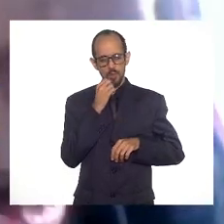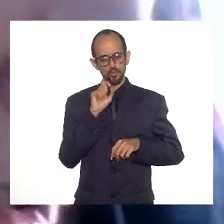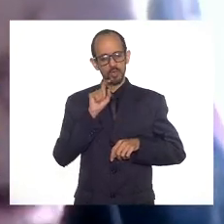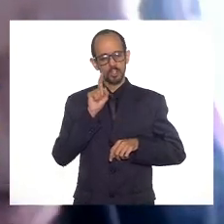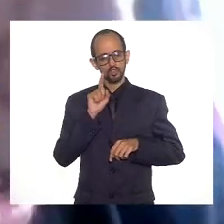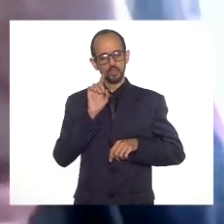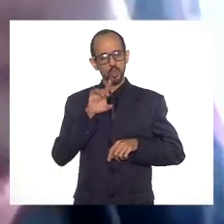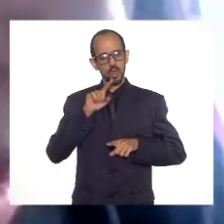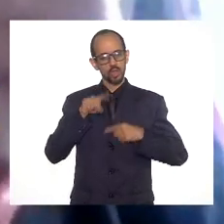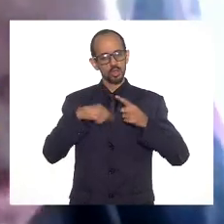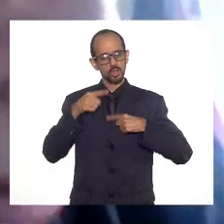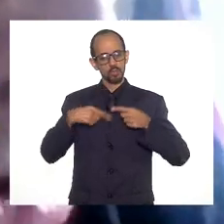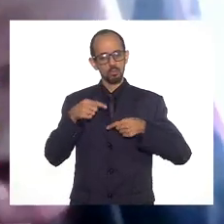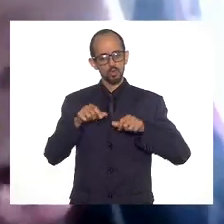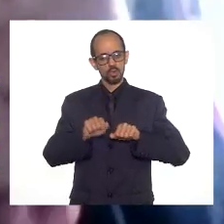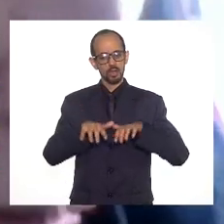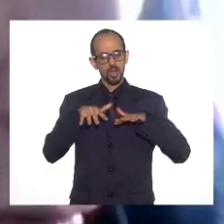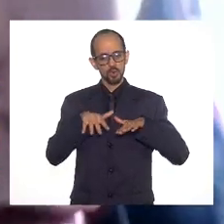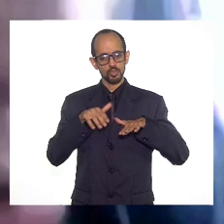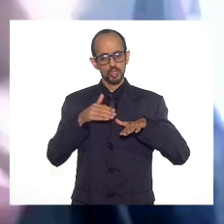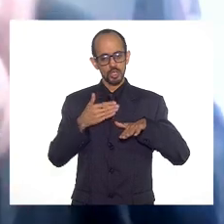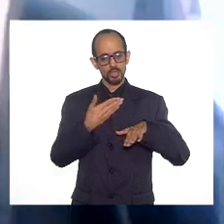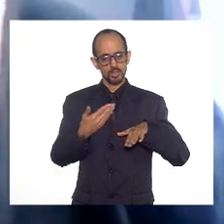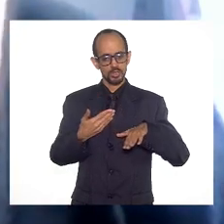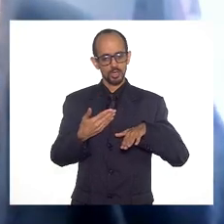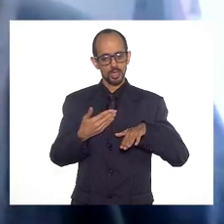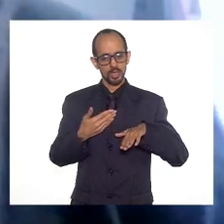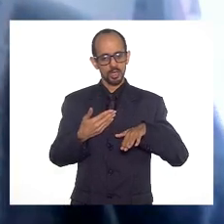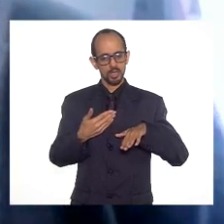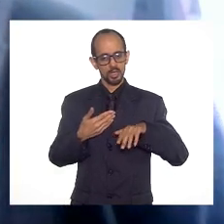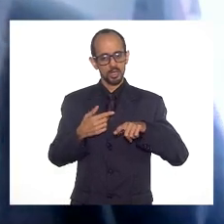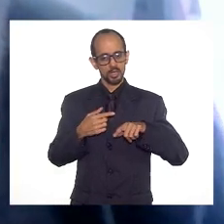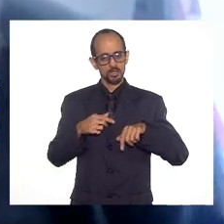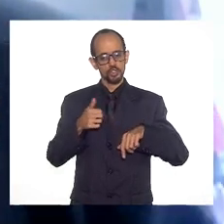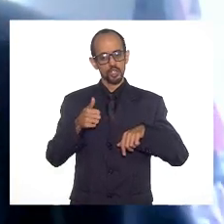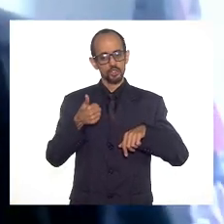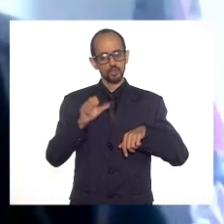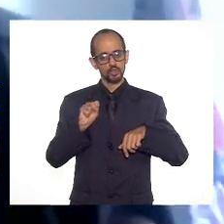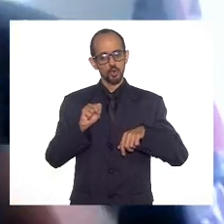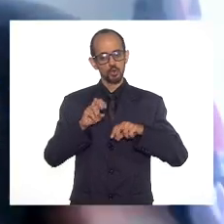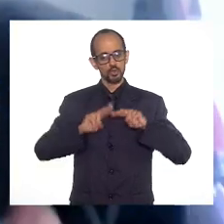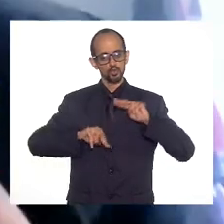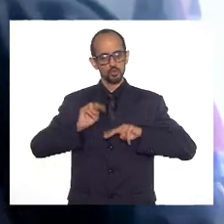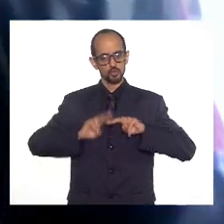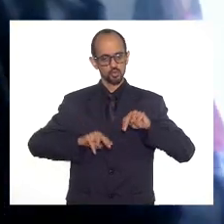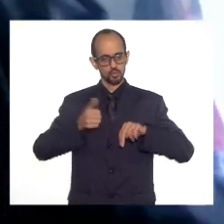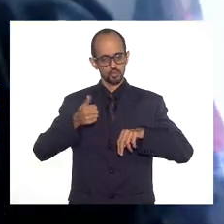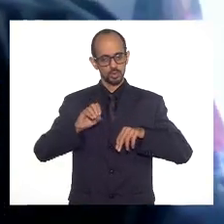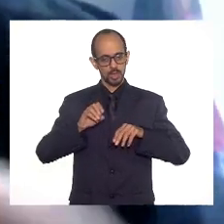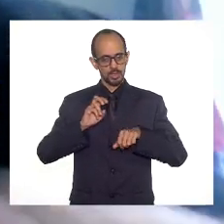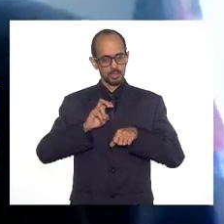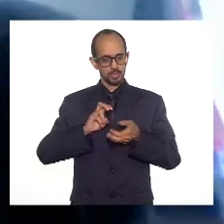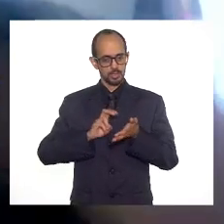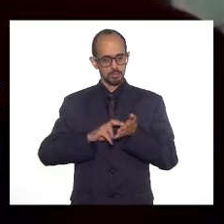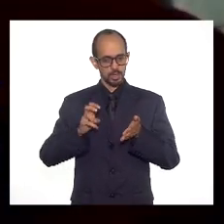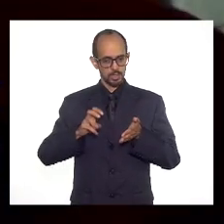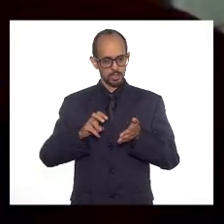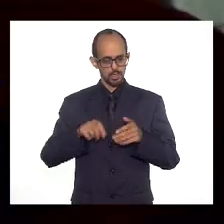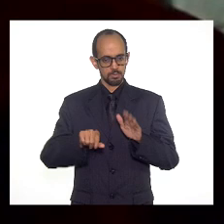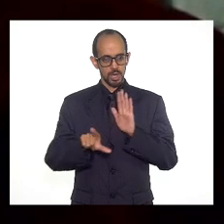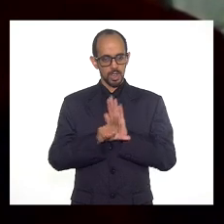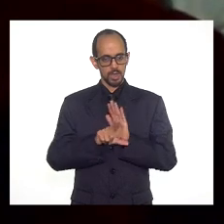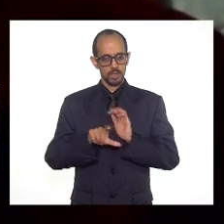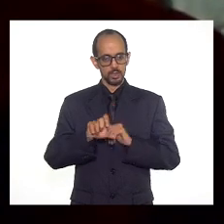como eu falei, está marcada para o dia 18 de junho, às 10 horas da manhã. E, pela lei do SNUC,